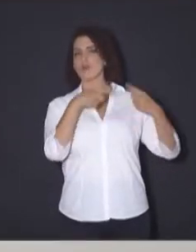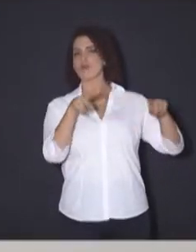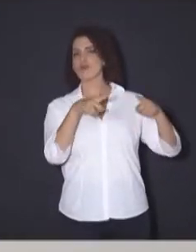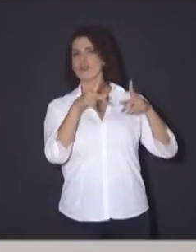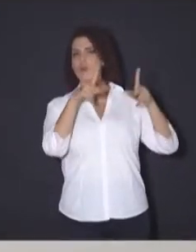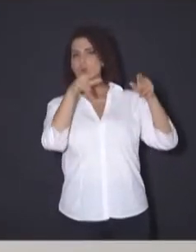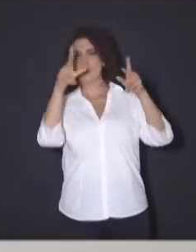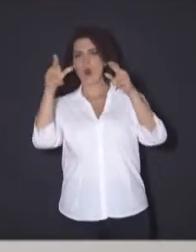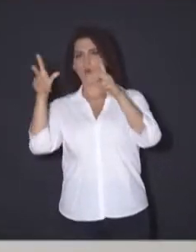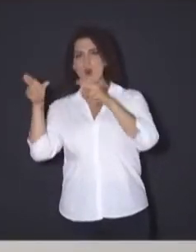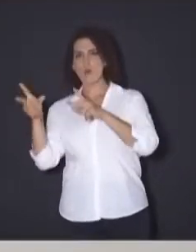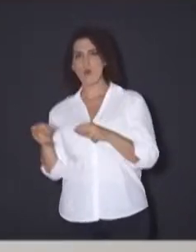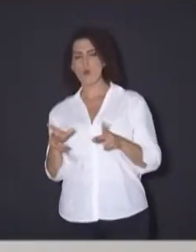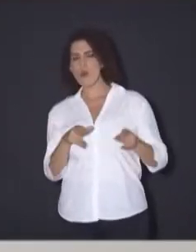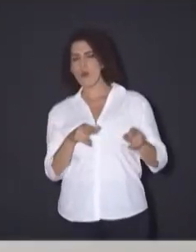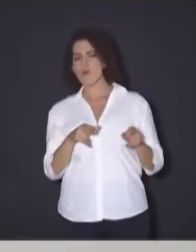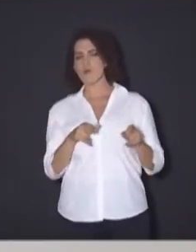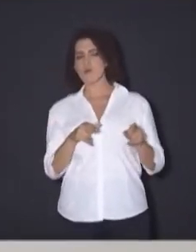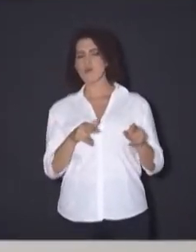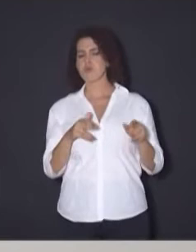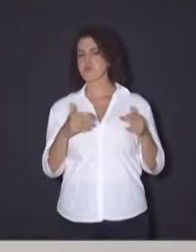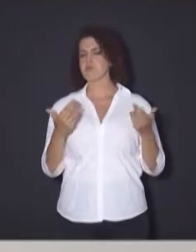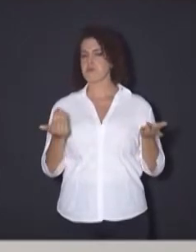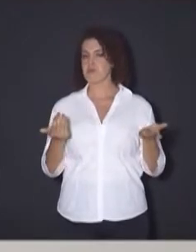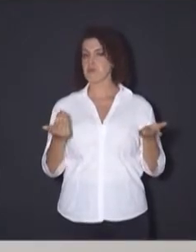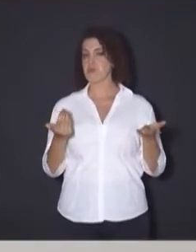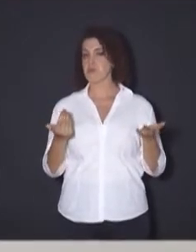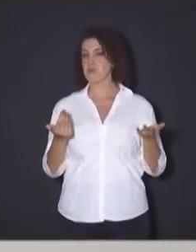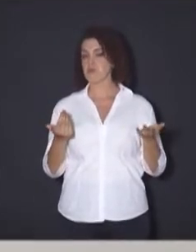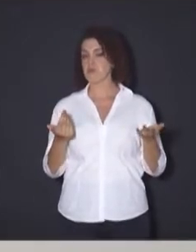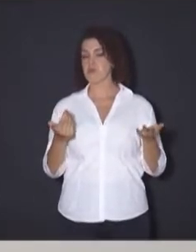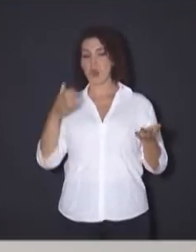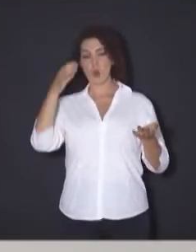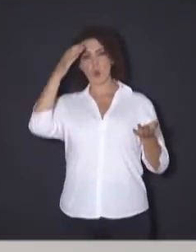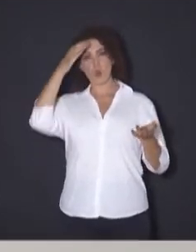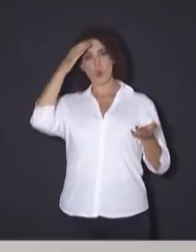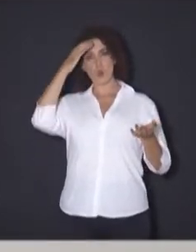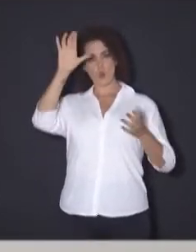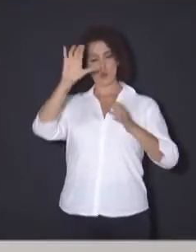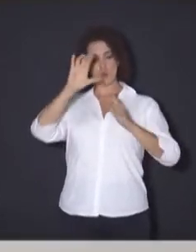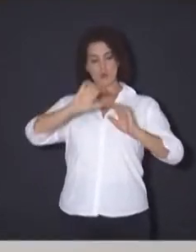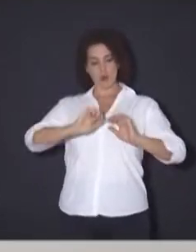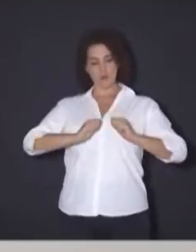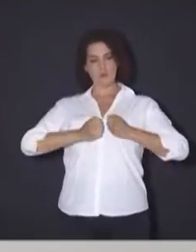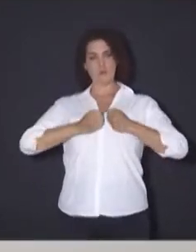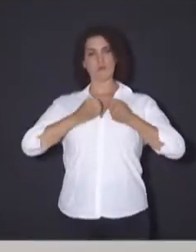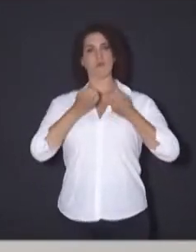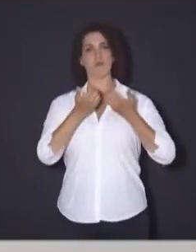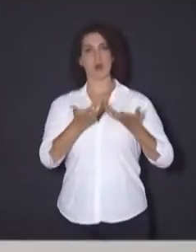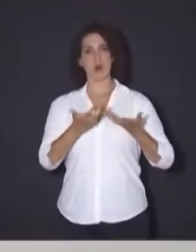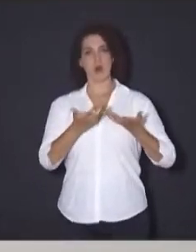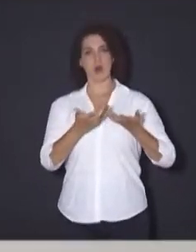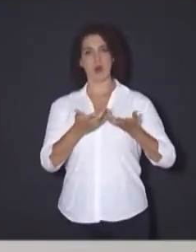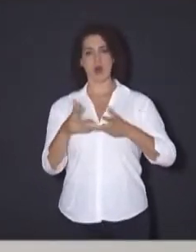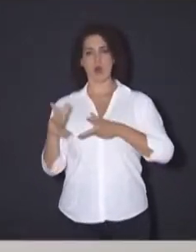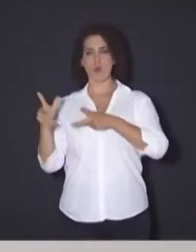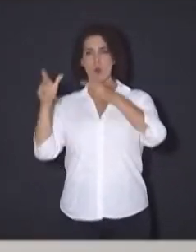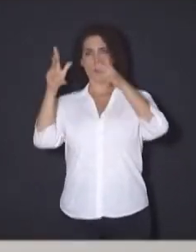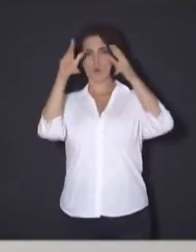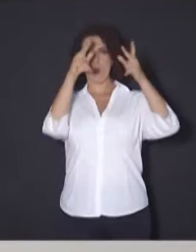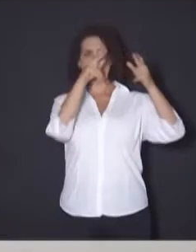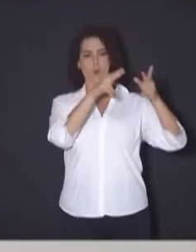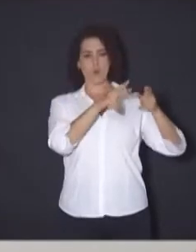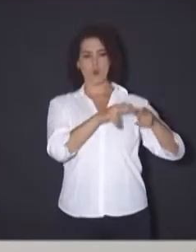será que as manifestações culturais se dão de forma uniforme nos diversos bairros